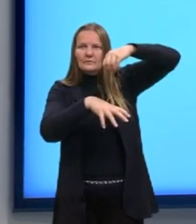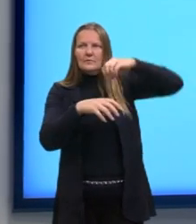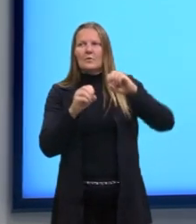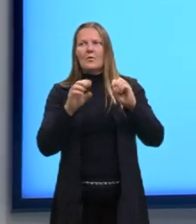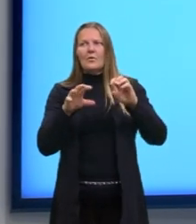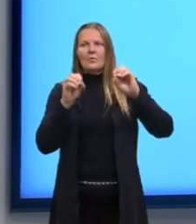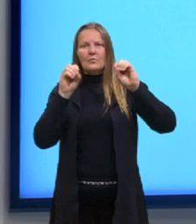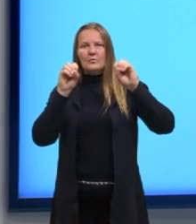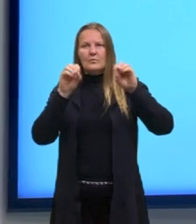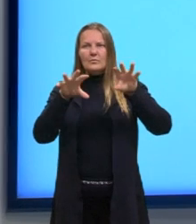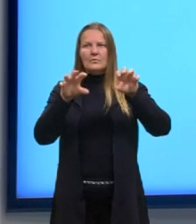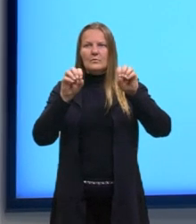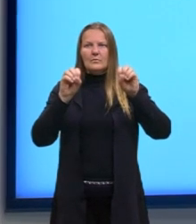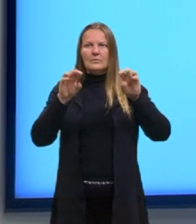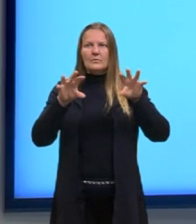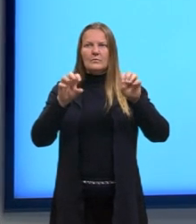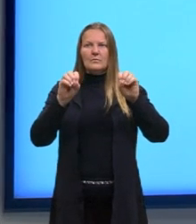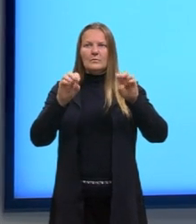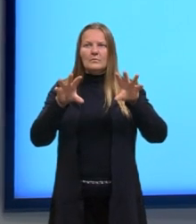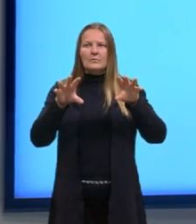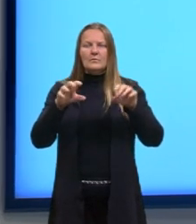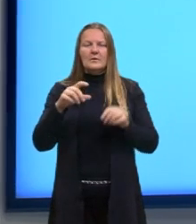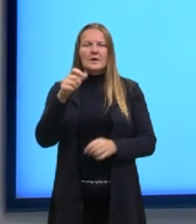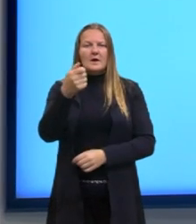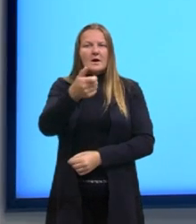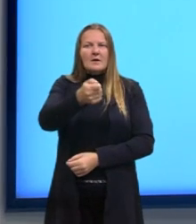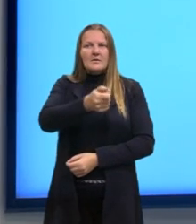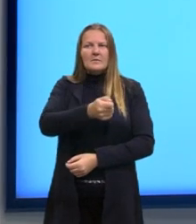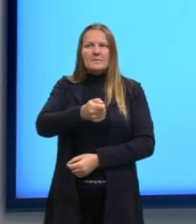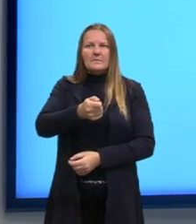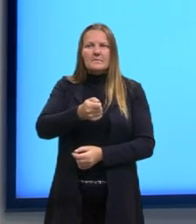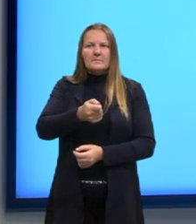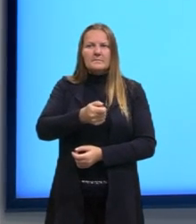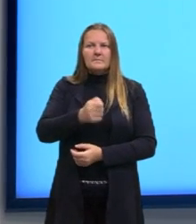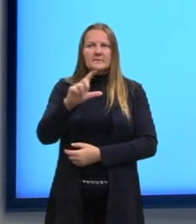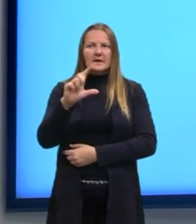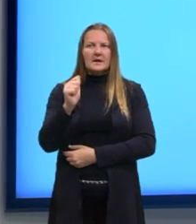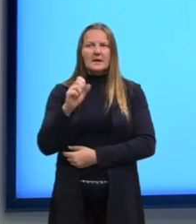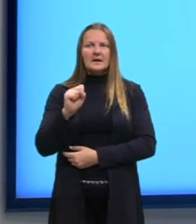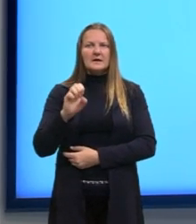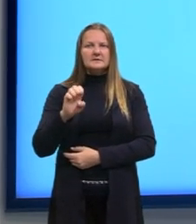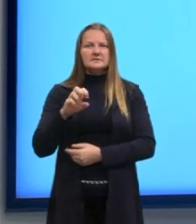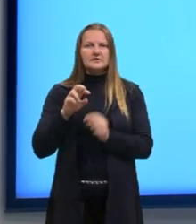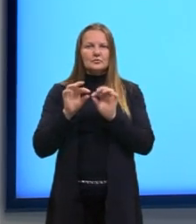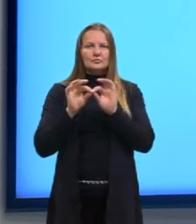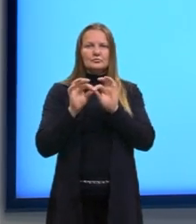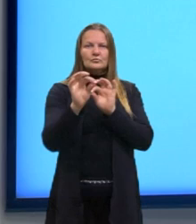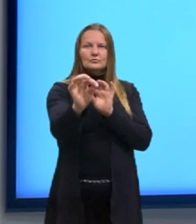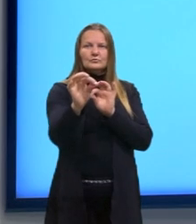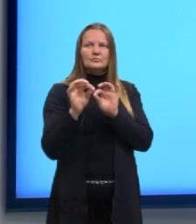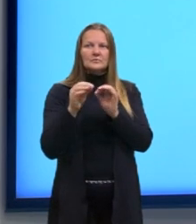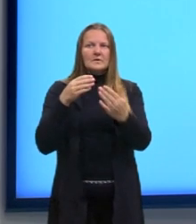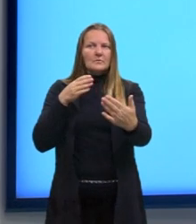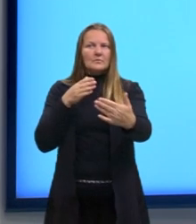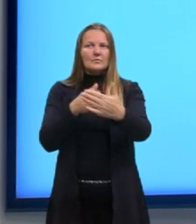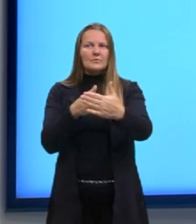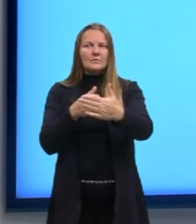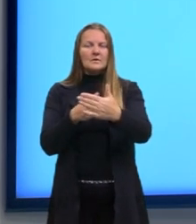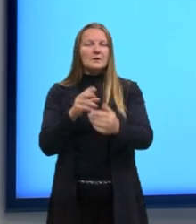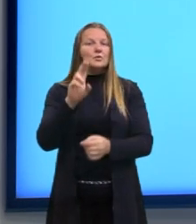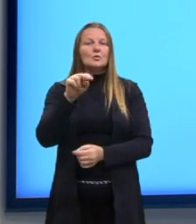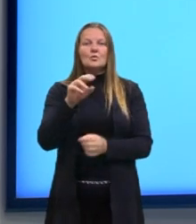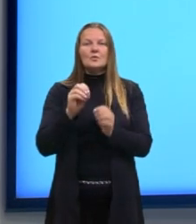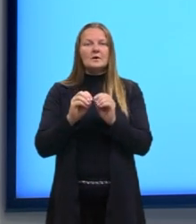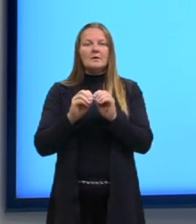onde a gente tem principalmente os lasers que eles vão seguir então uma trajetória reta até o final né de forma